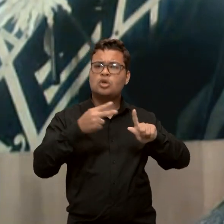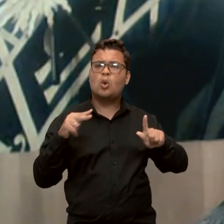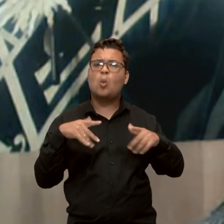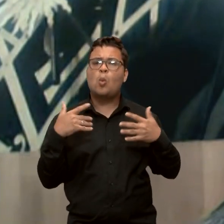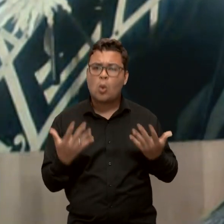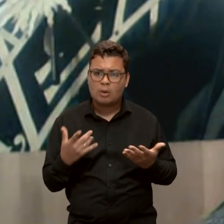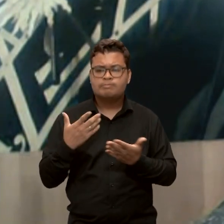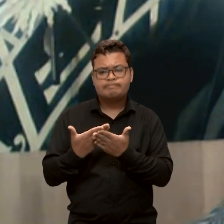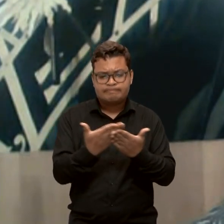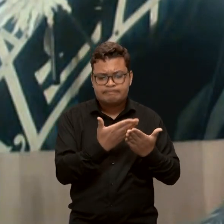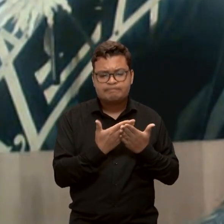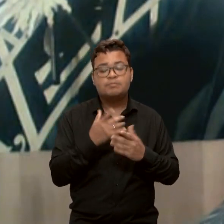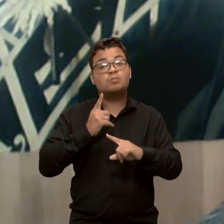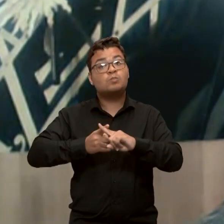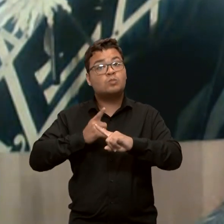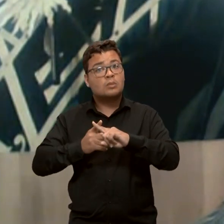vigilância,